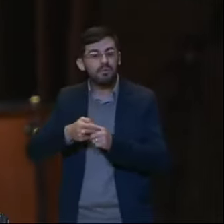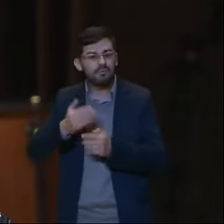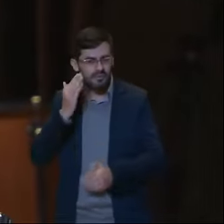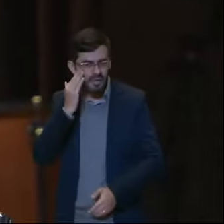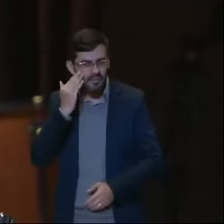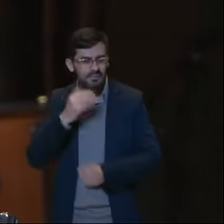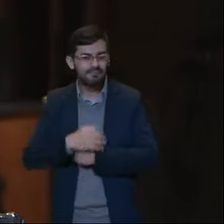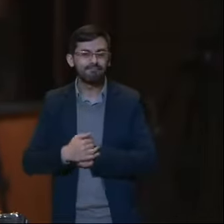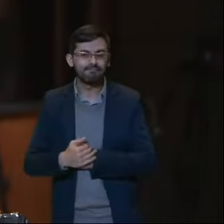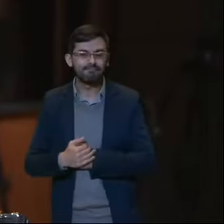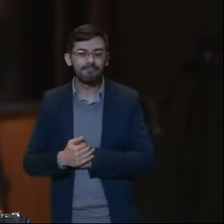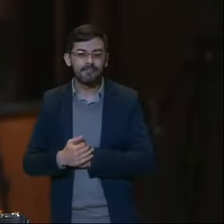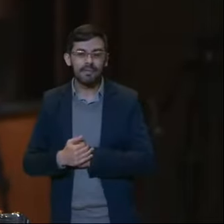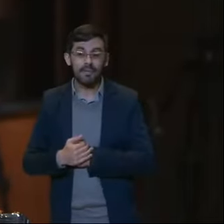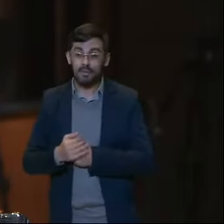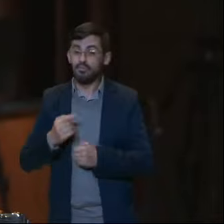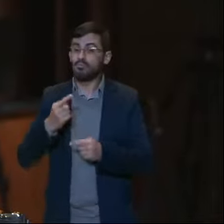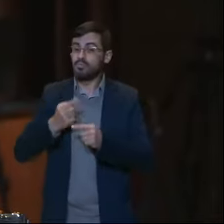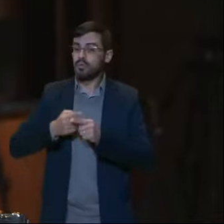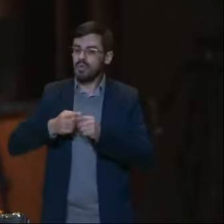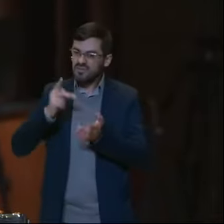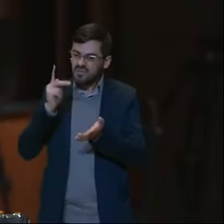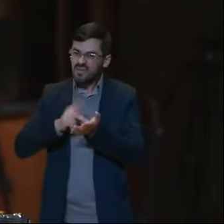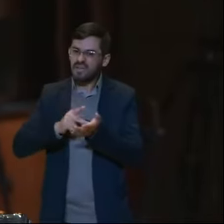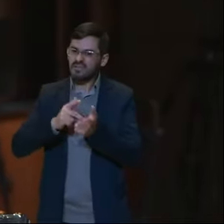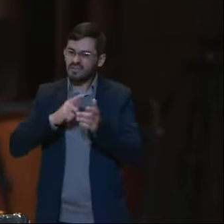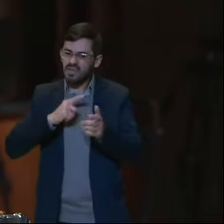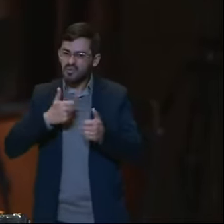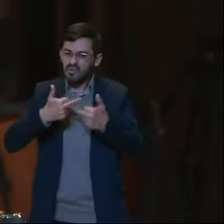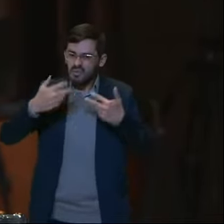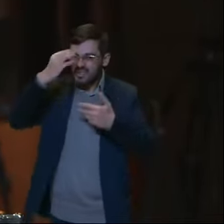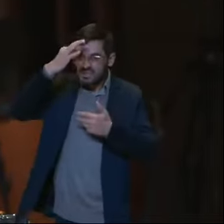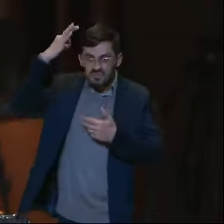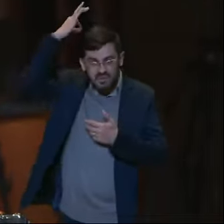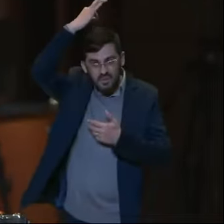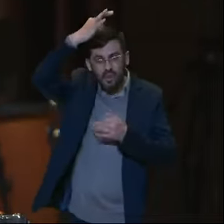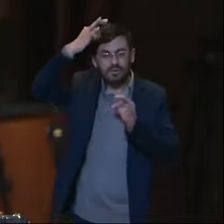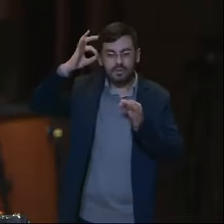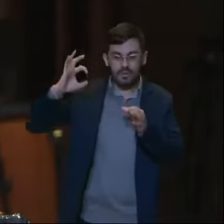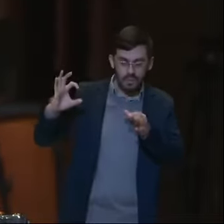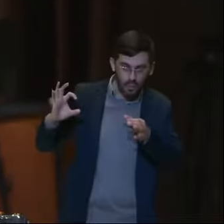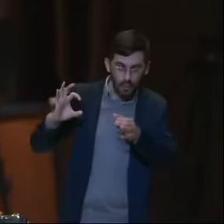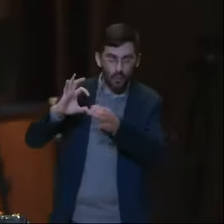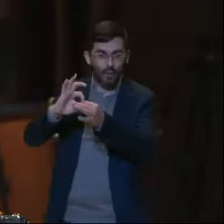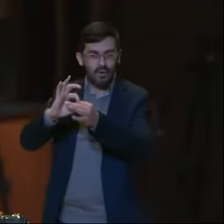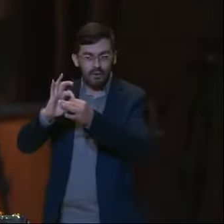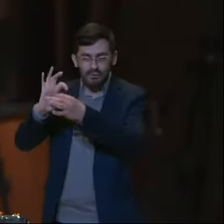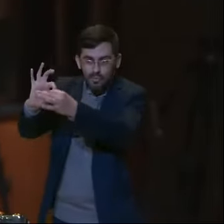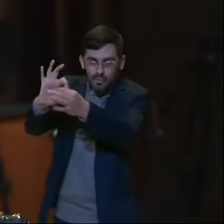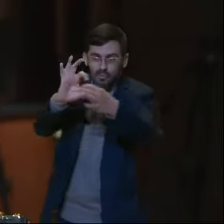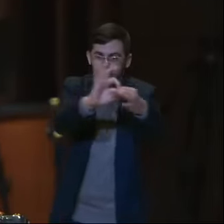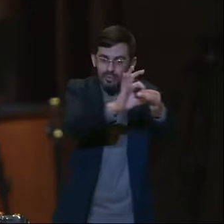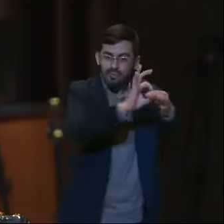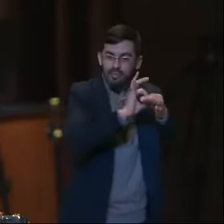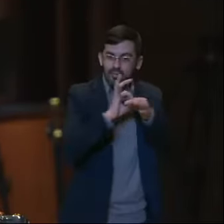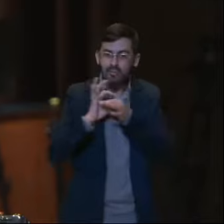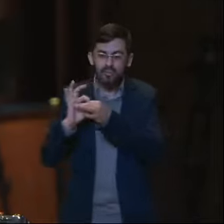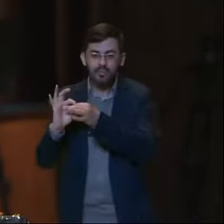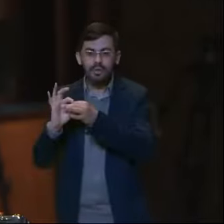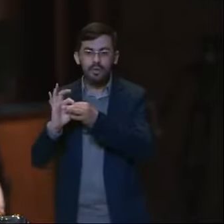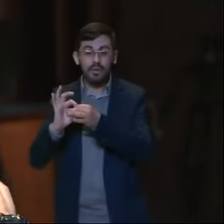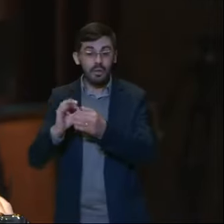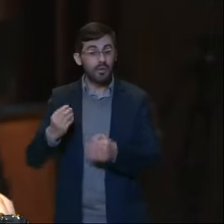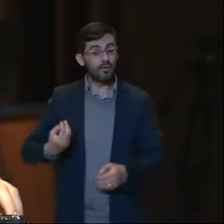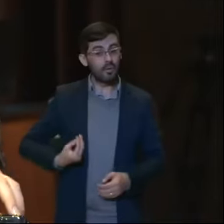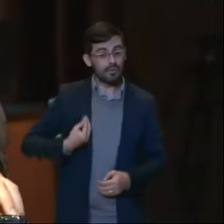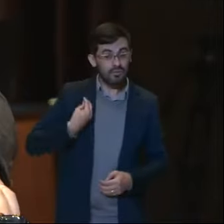meus irmãos? Há algo espiritual, especial, que une a mim e a você. E quando nós